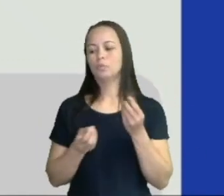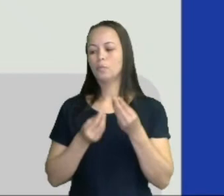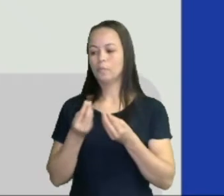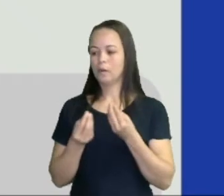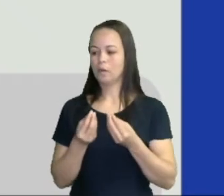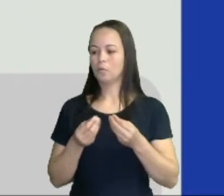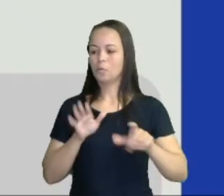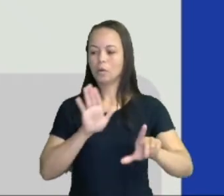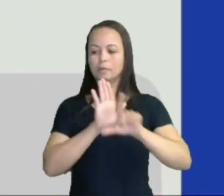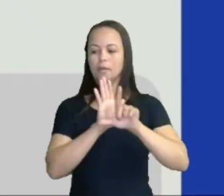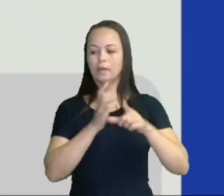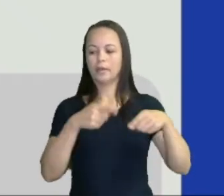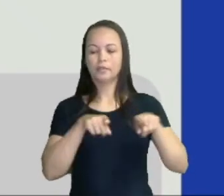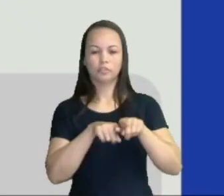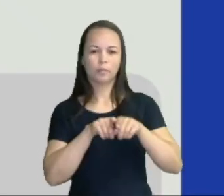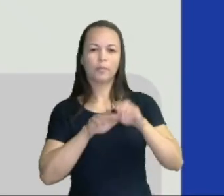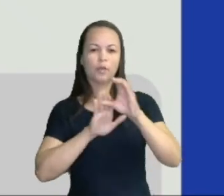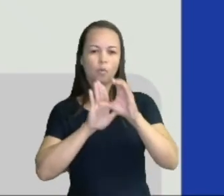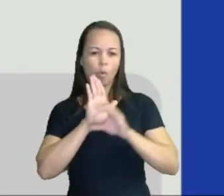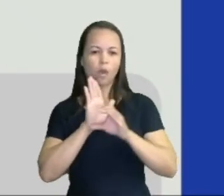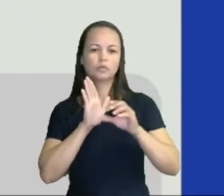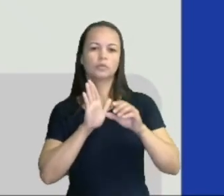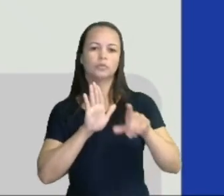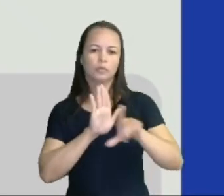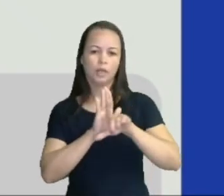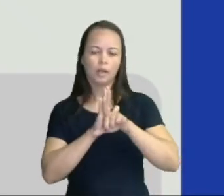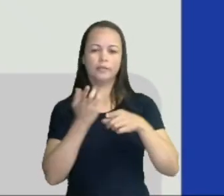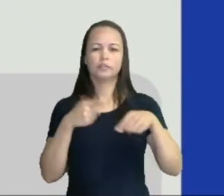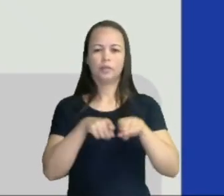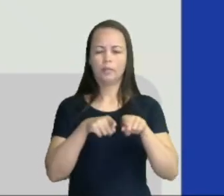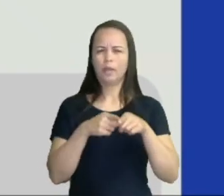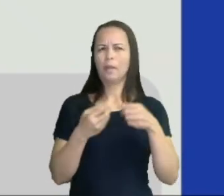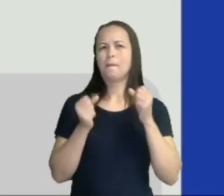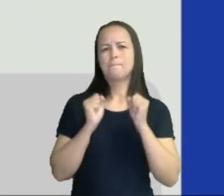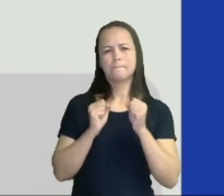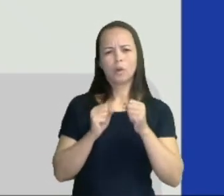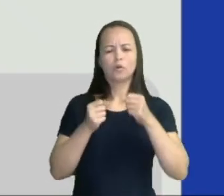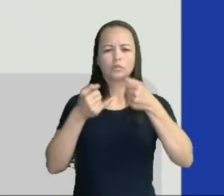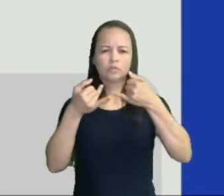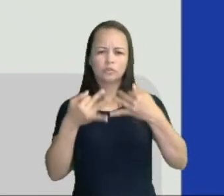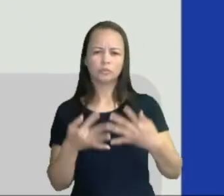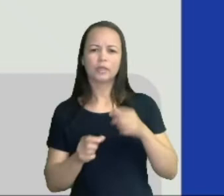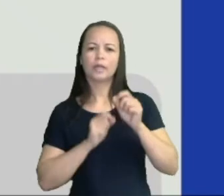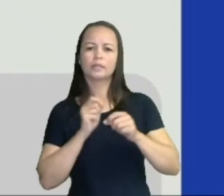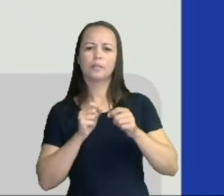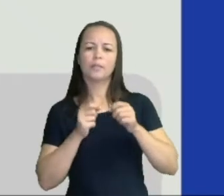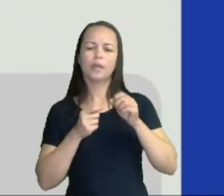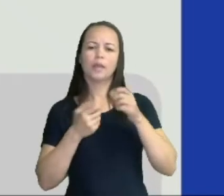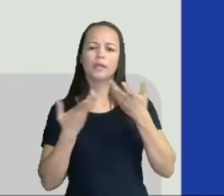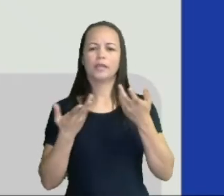são pontos importantes para a expansão. Mas a gente pode citar a educação,